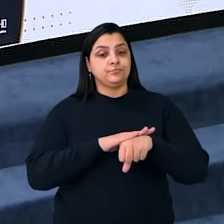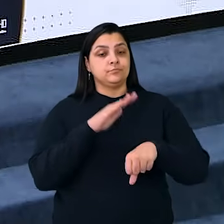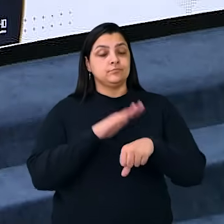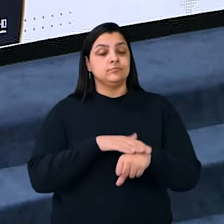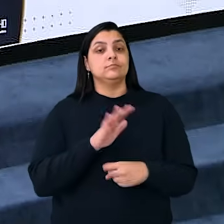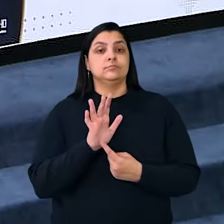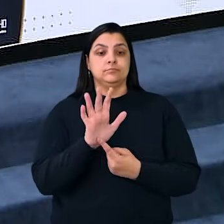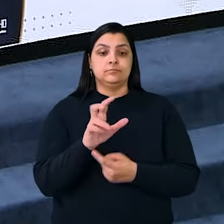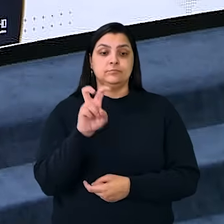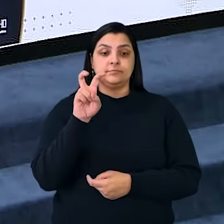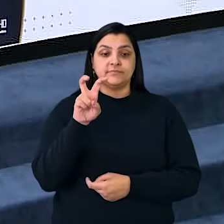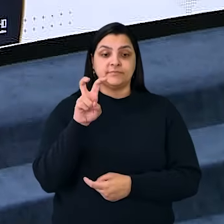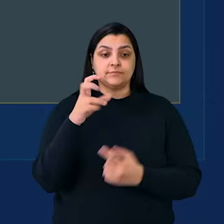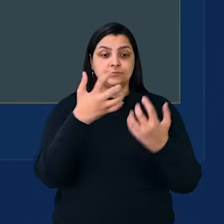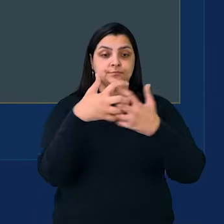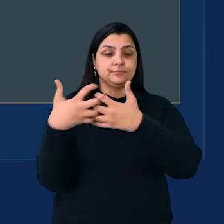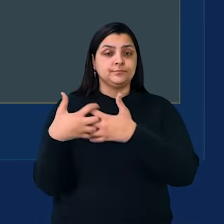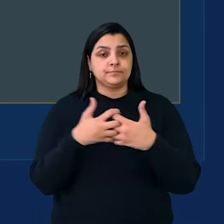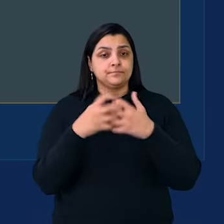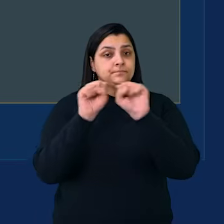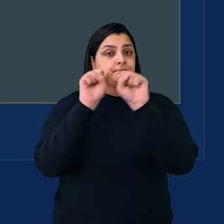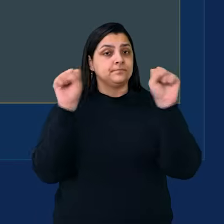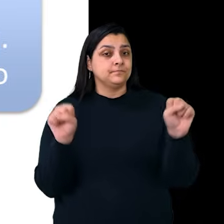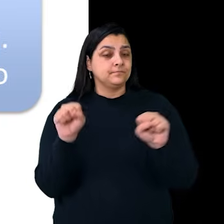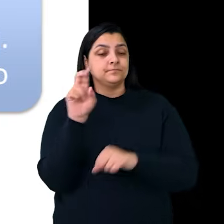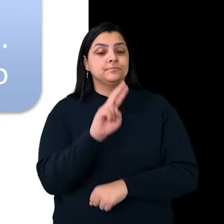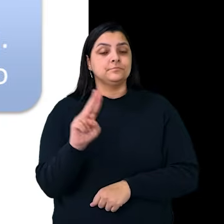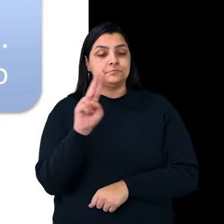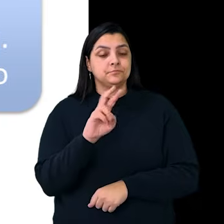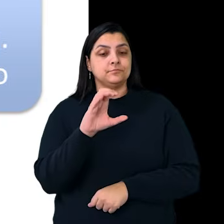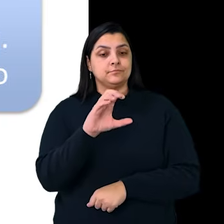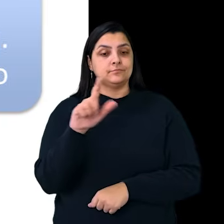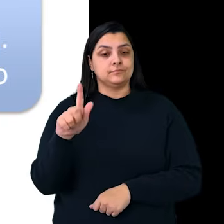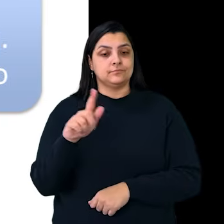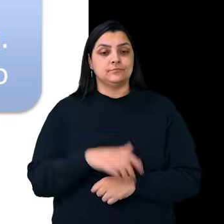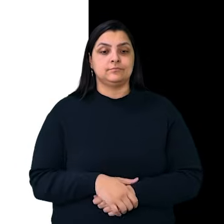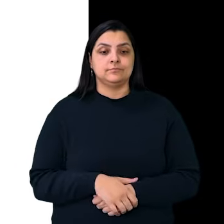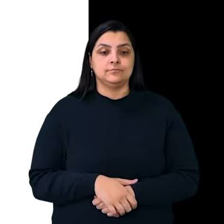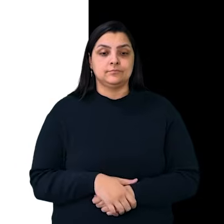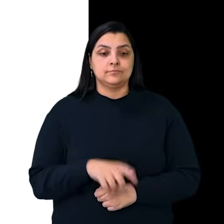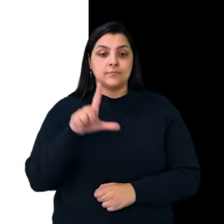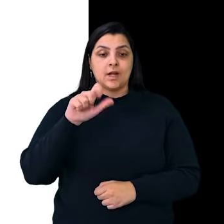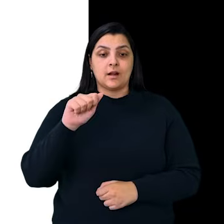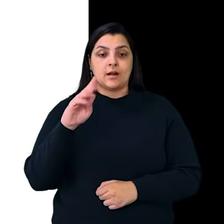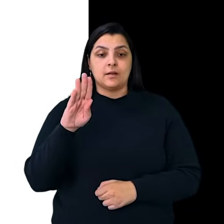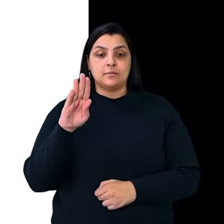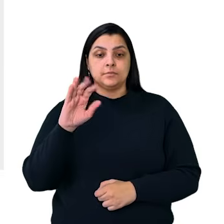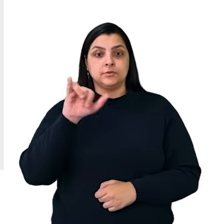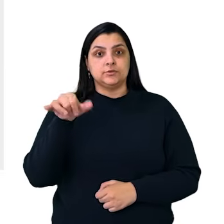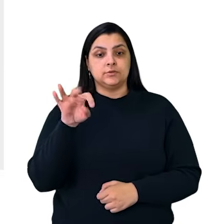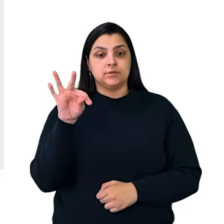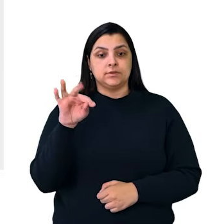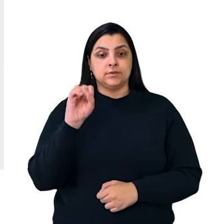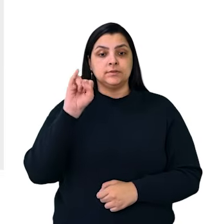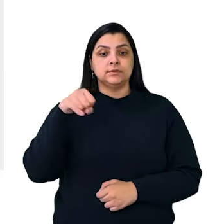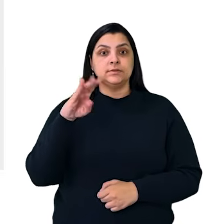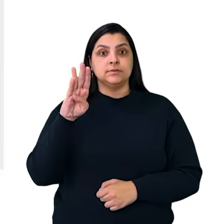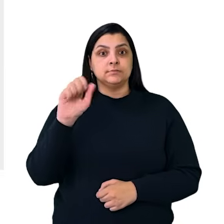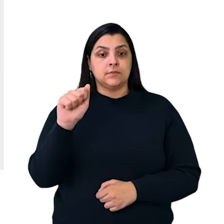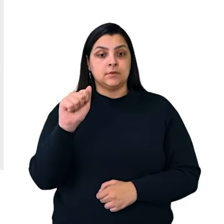foram destacadas 5 ferramentas e sistemas utilizados na Corregedoria: o LabJT, o